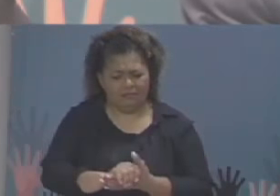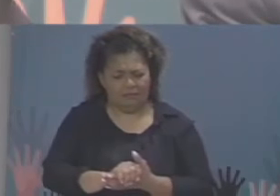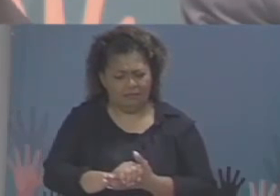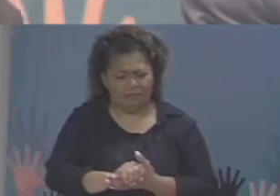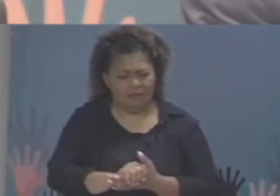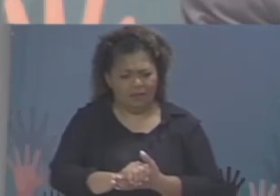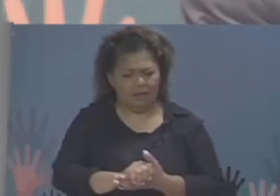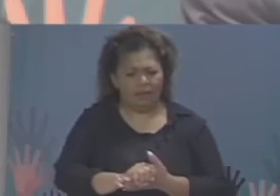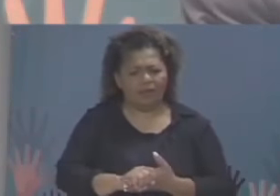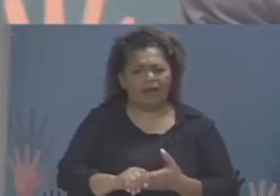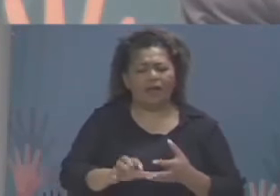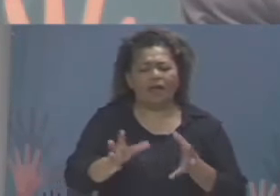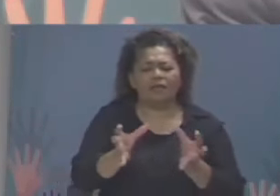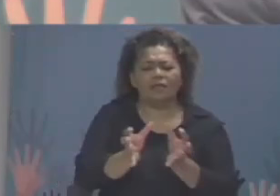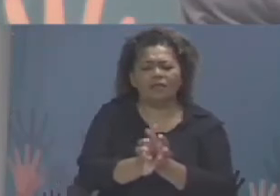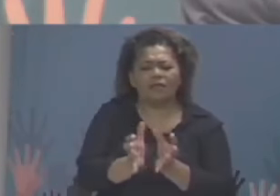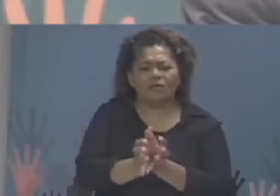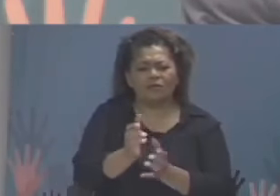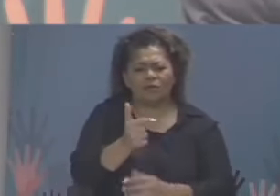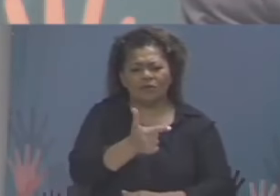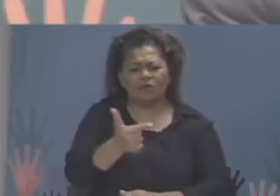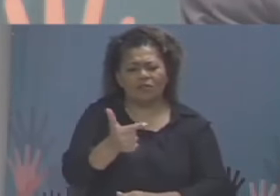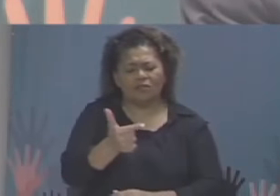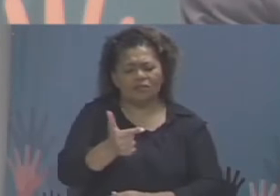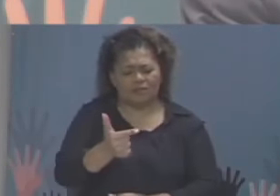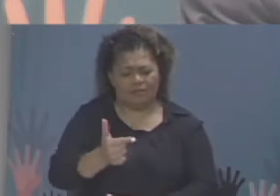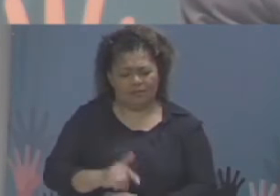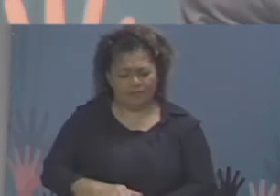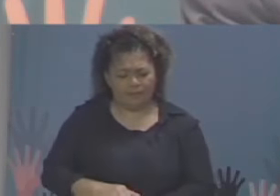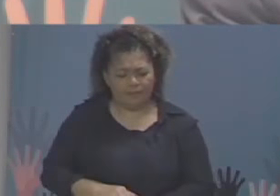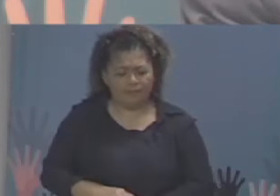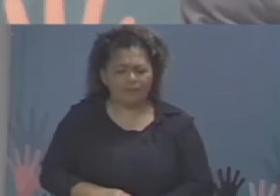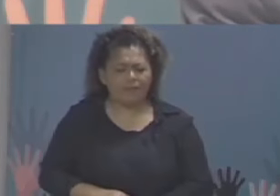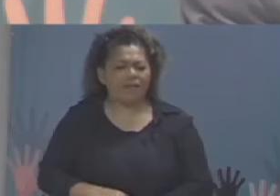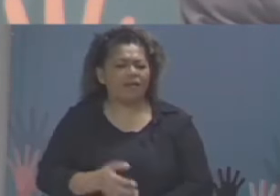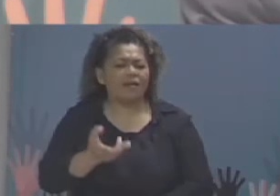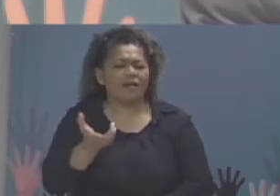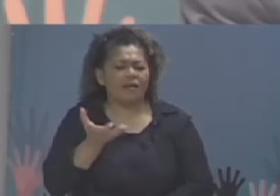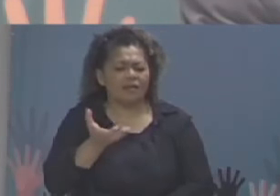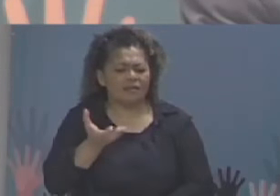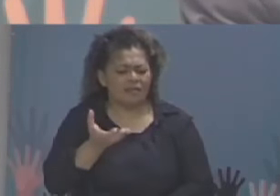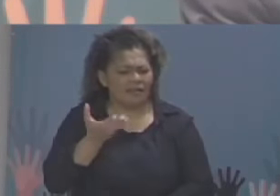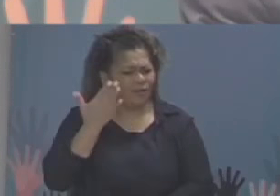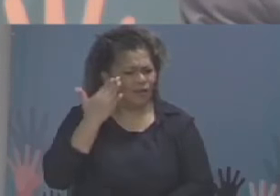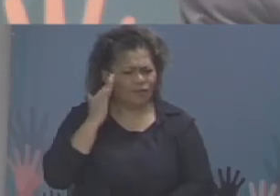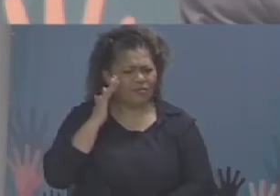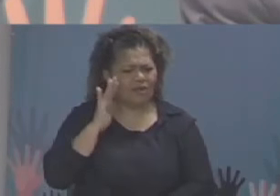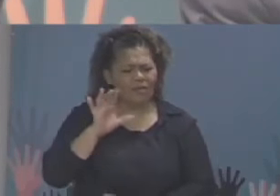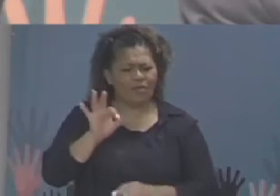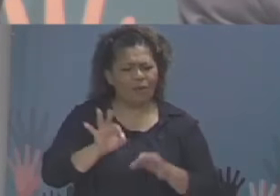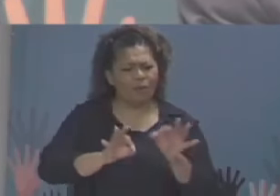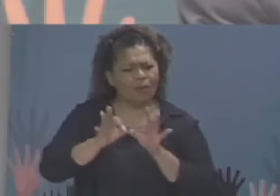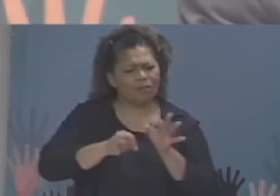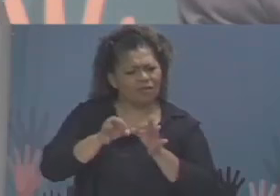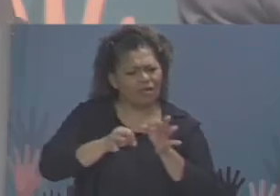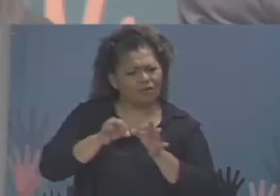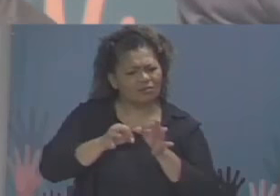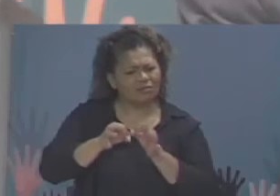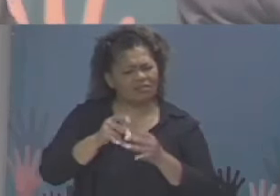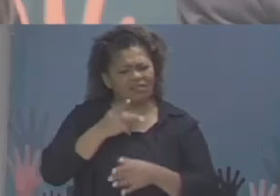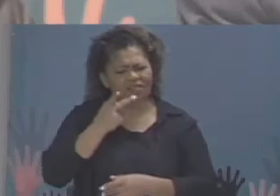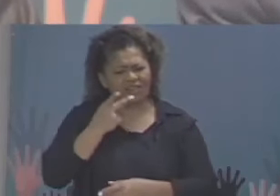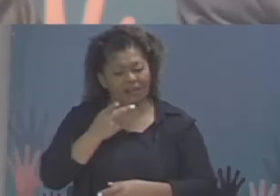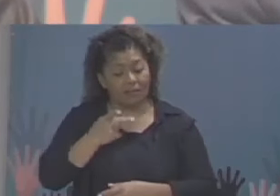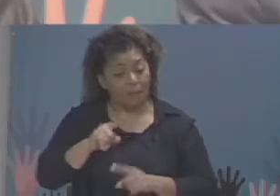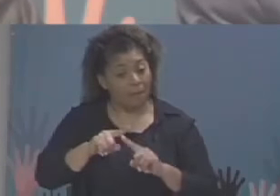senhor Humberto Verona. Eu quero dizer para você o seguinte, eu não sei de qual projeto você está falando, mas daquele projeto que nós estamos